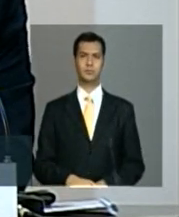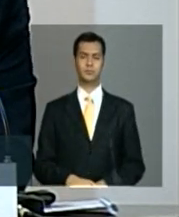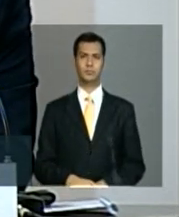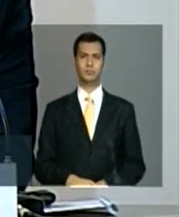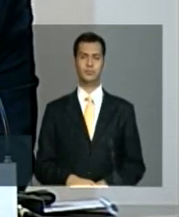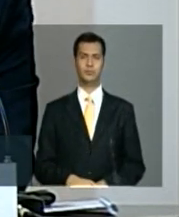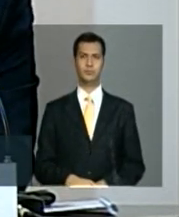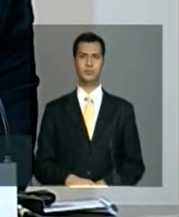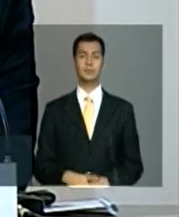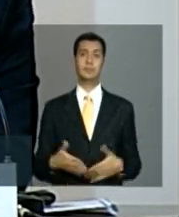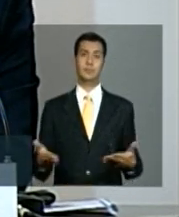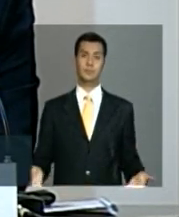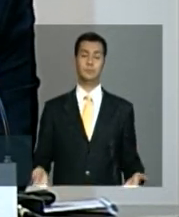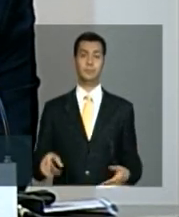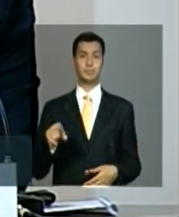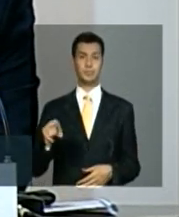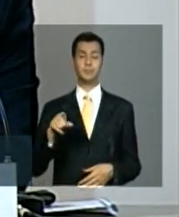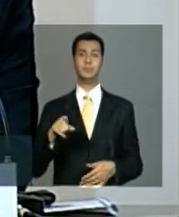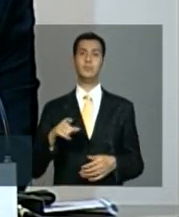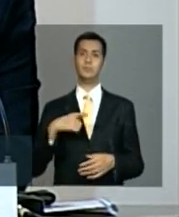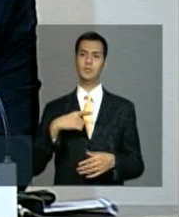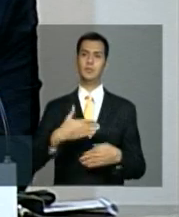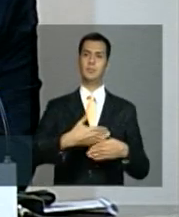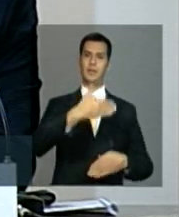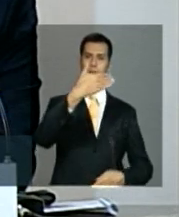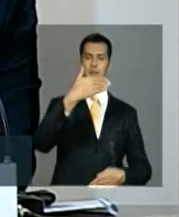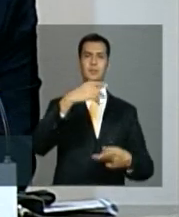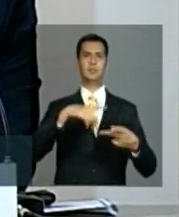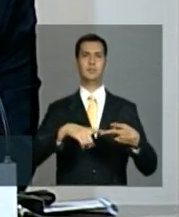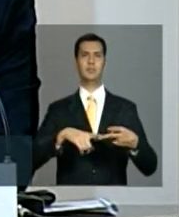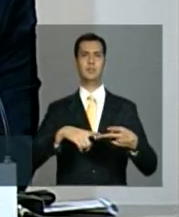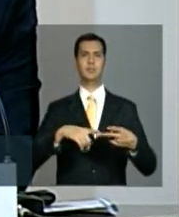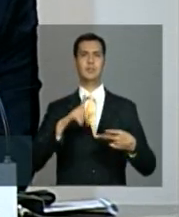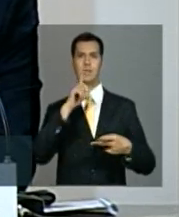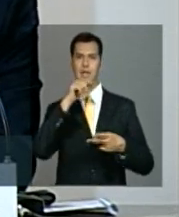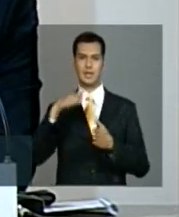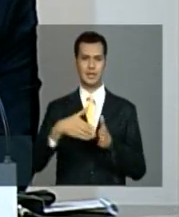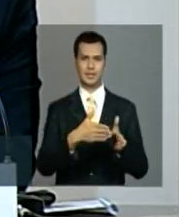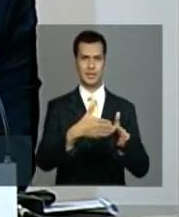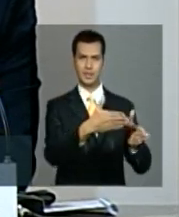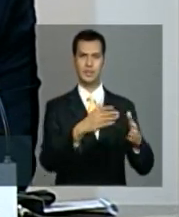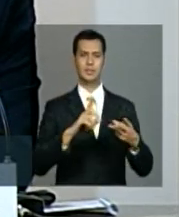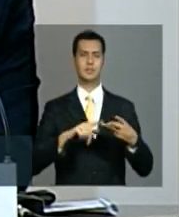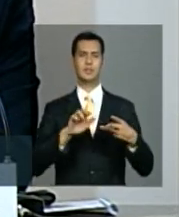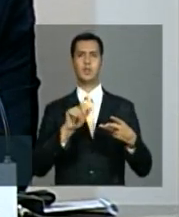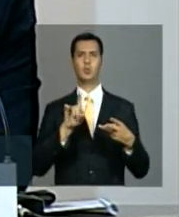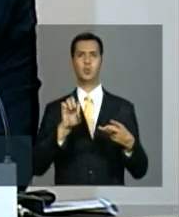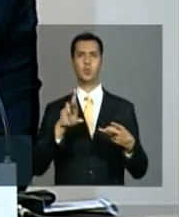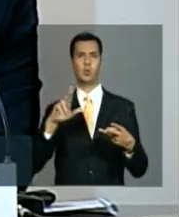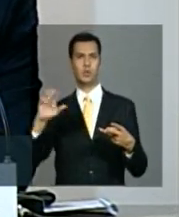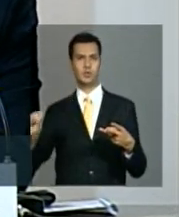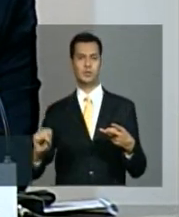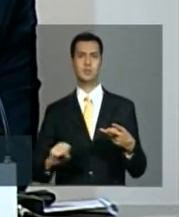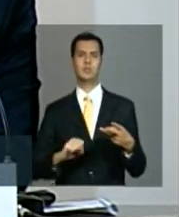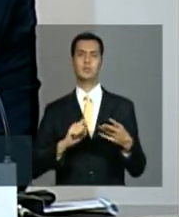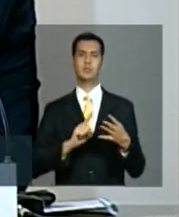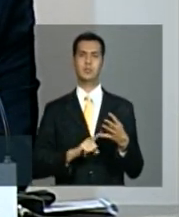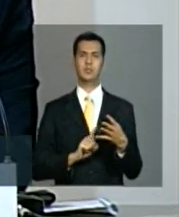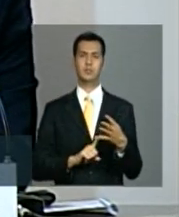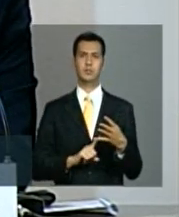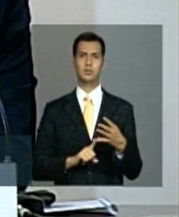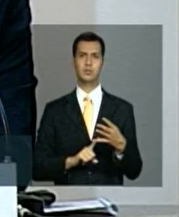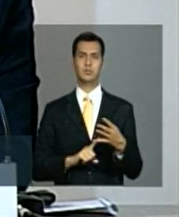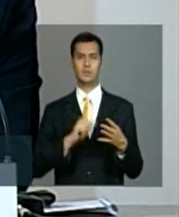em ampliação de barragens de novos canais de adutoras e de sistemas de